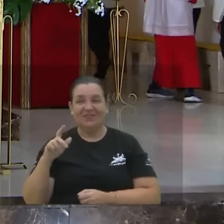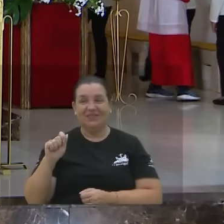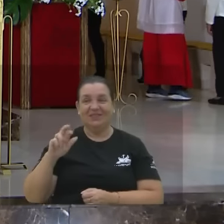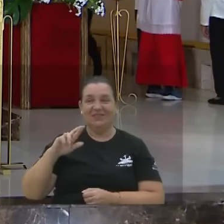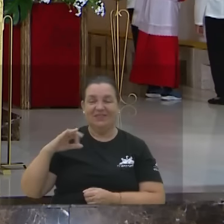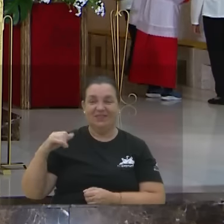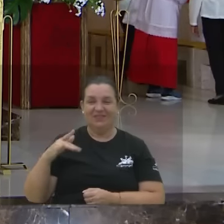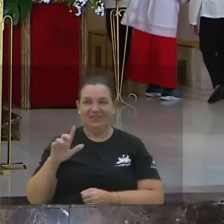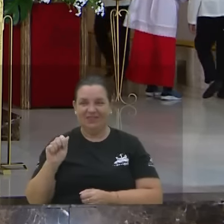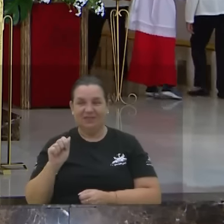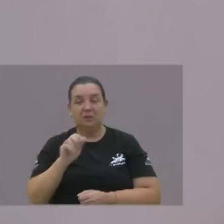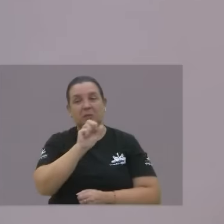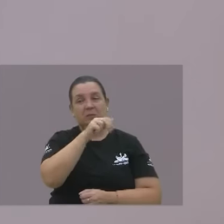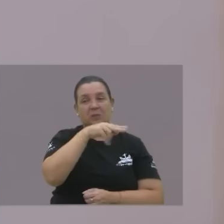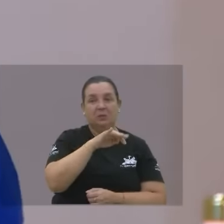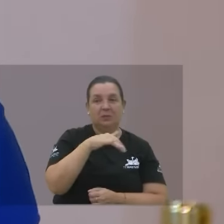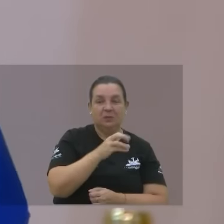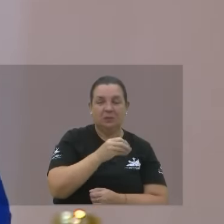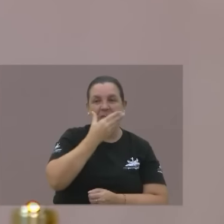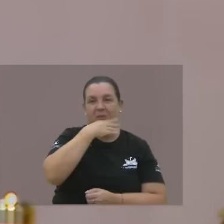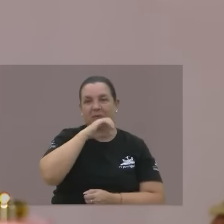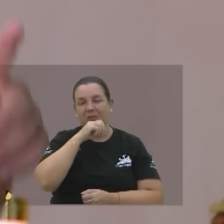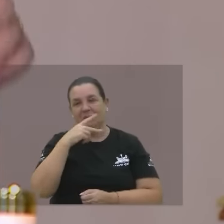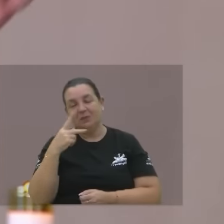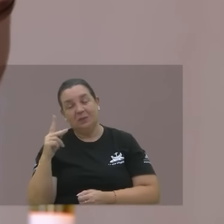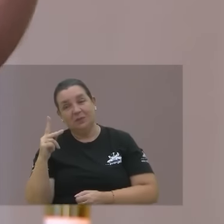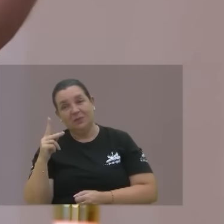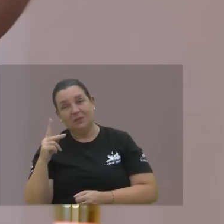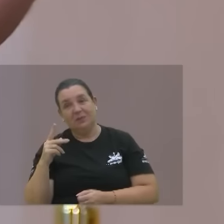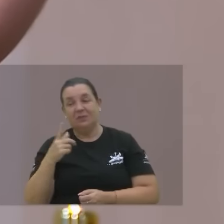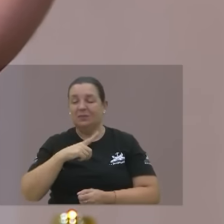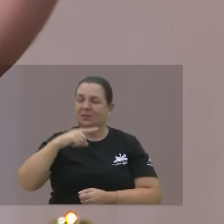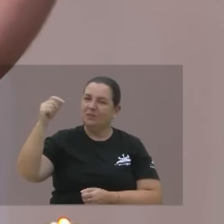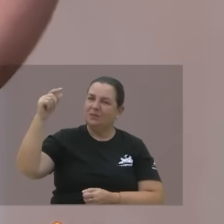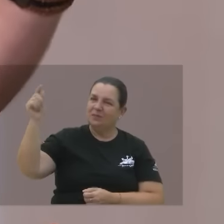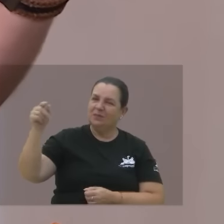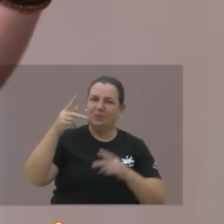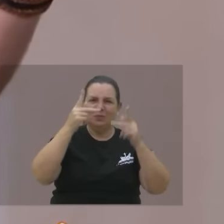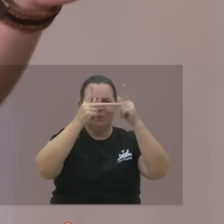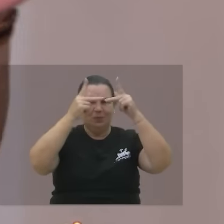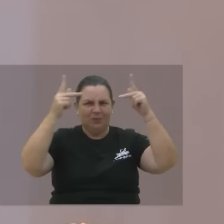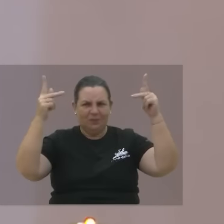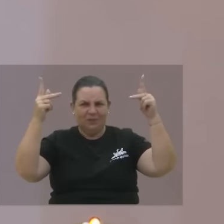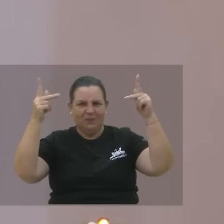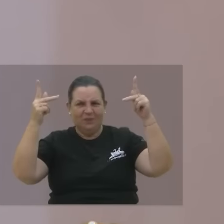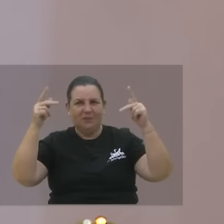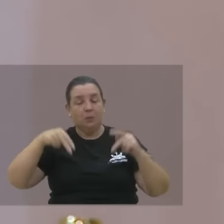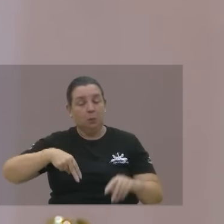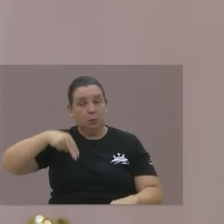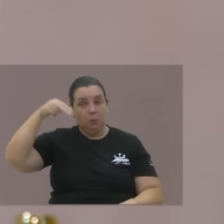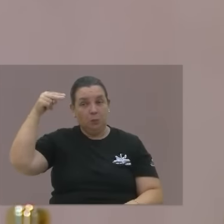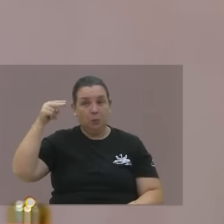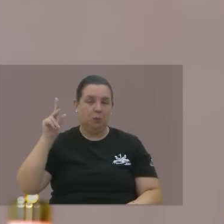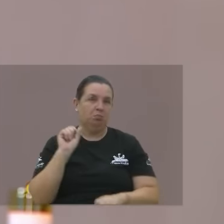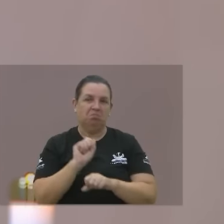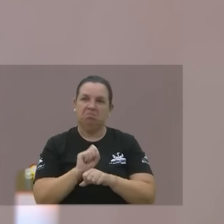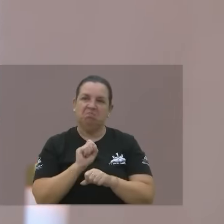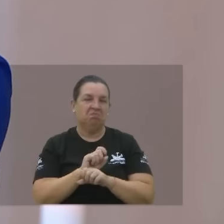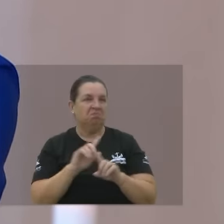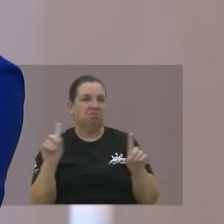Persília, seu Antônio, o seu pai, saiu lá de Paraíso do Norte, não